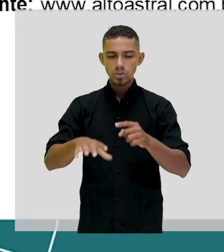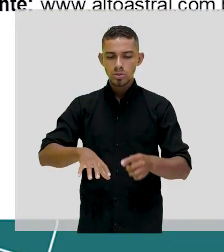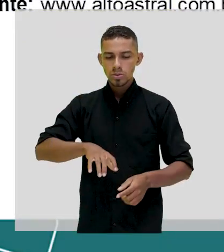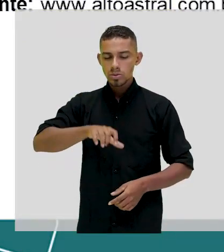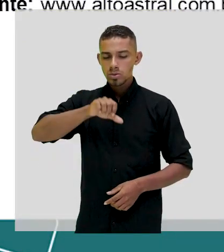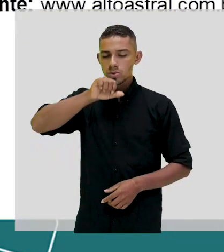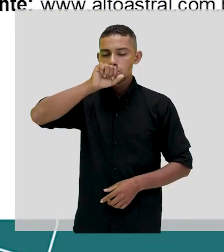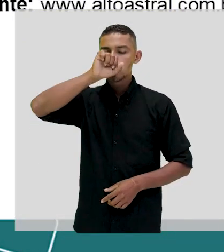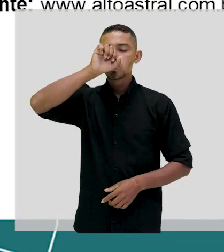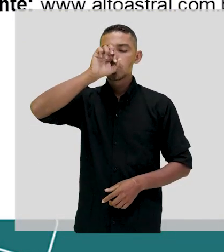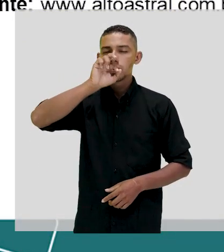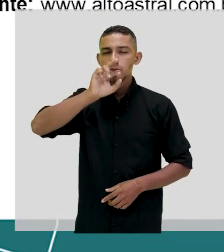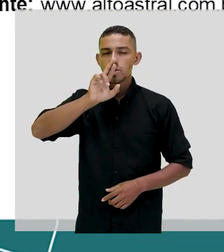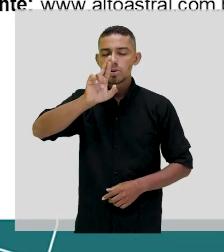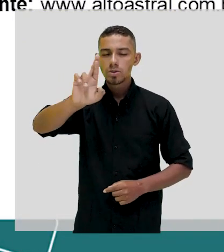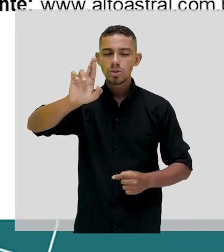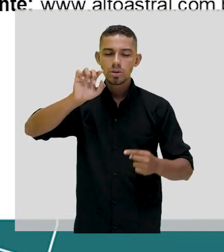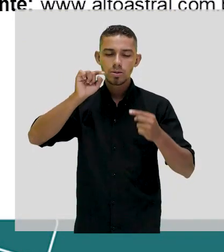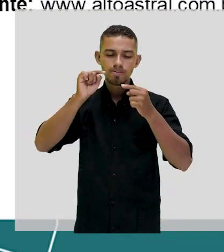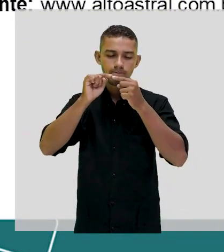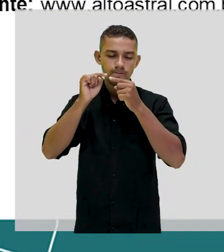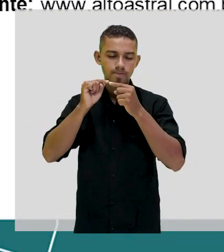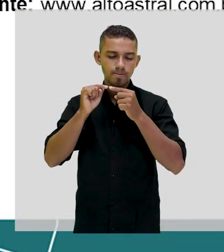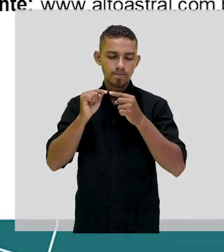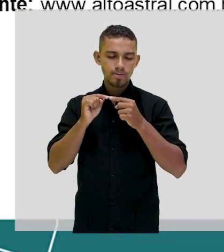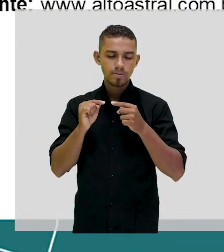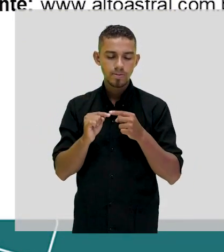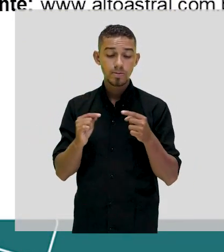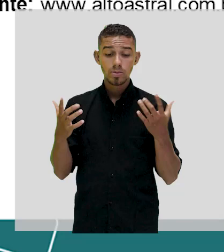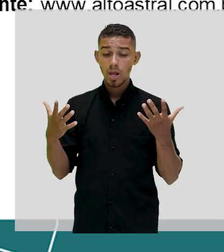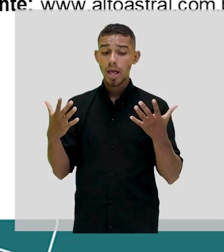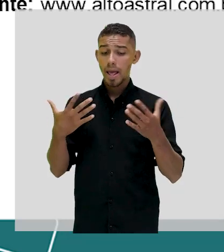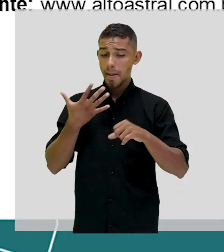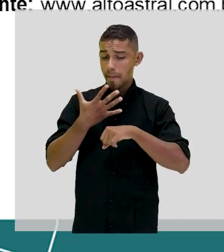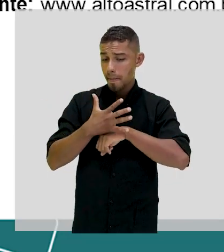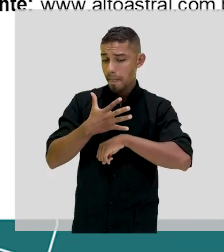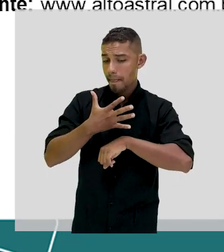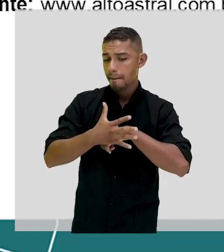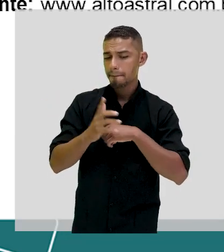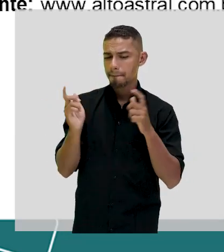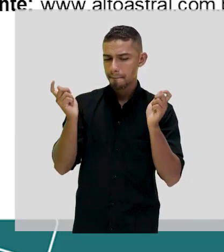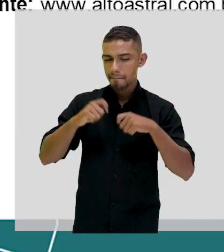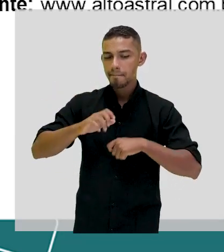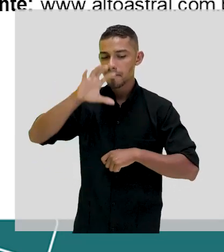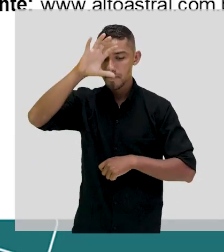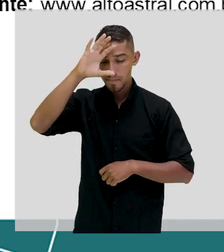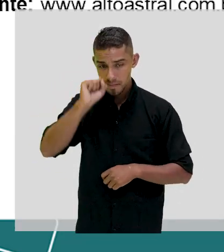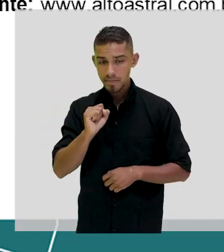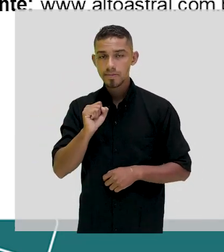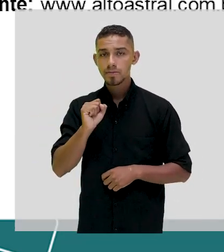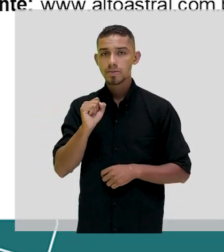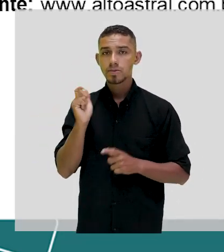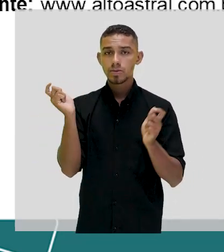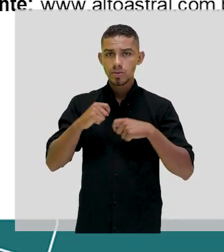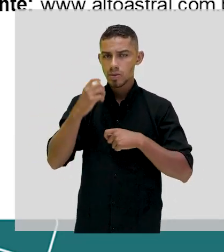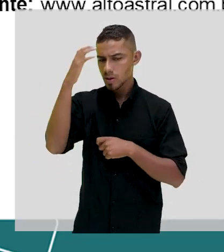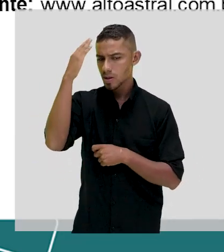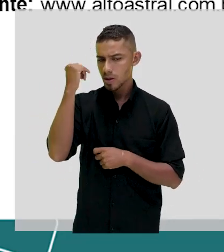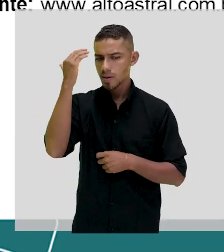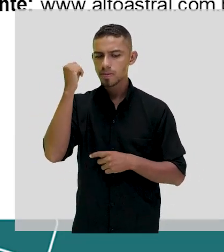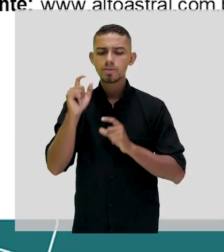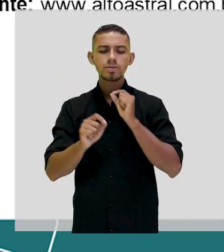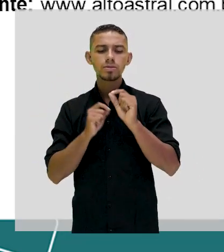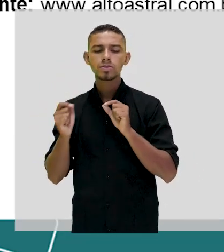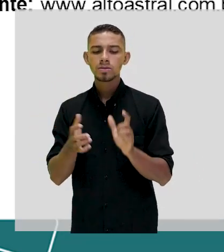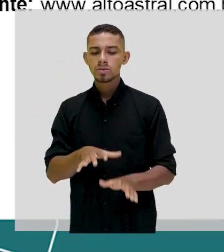Respiração. Para a execução de qualquer atividade, é necessário saber respirar corretamente, que nesse